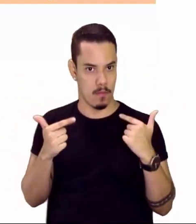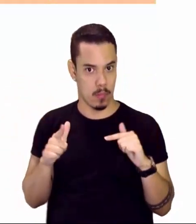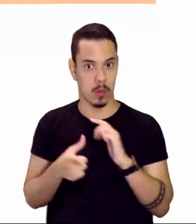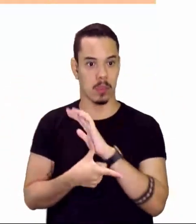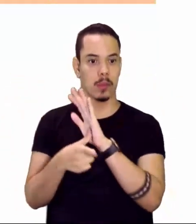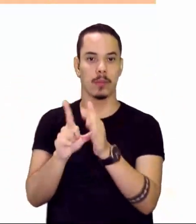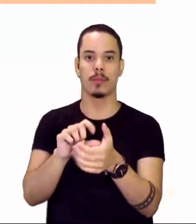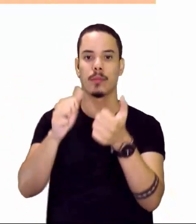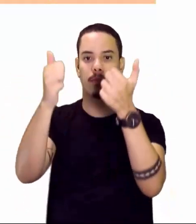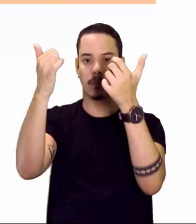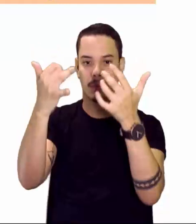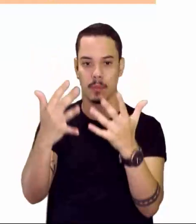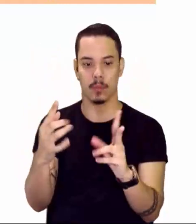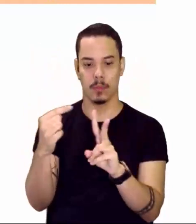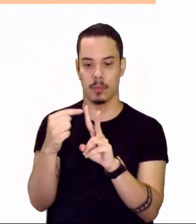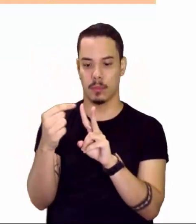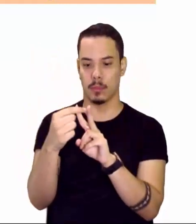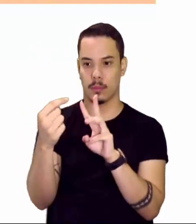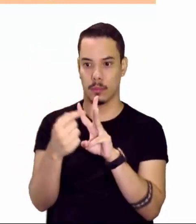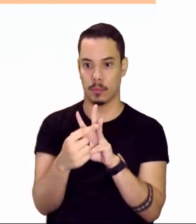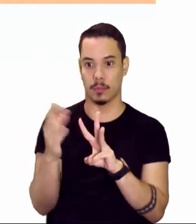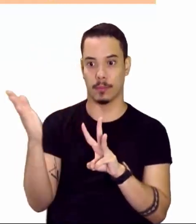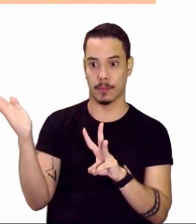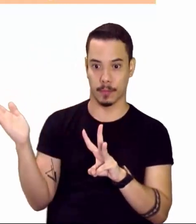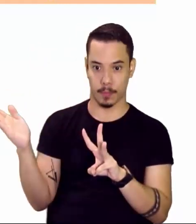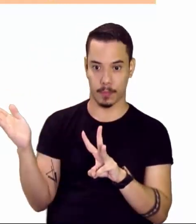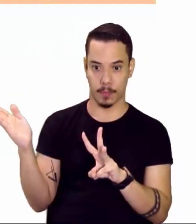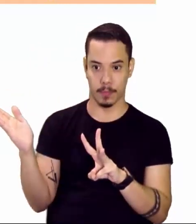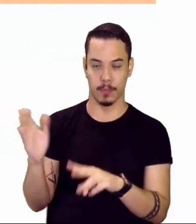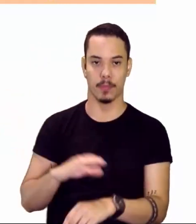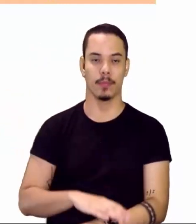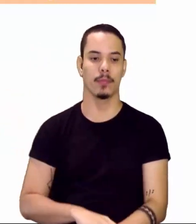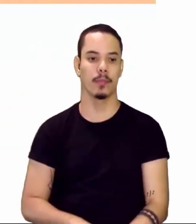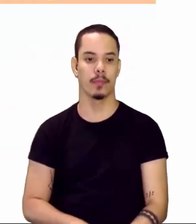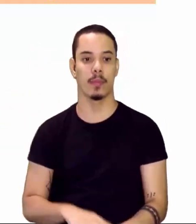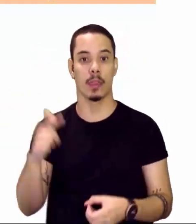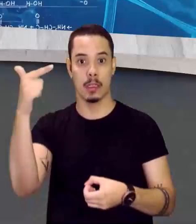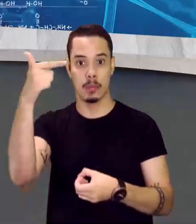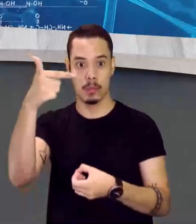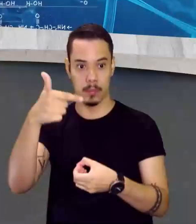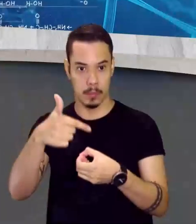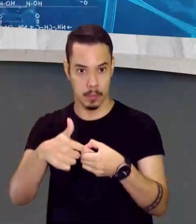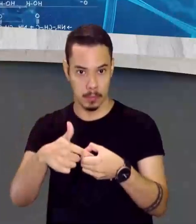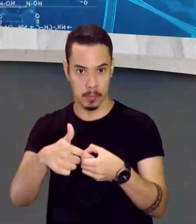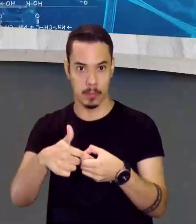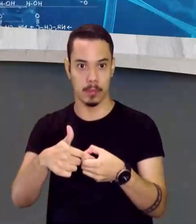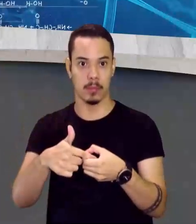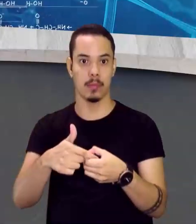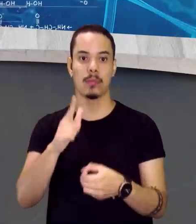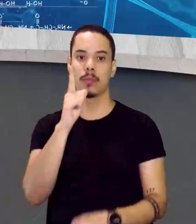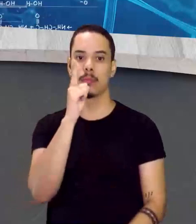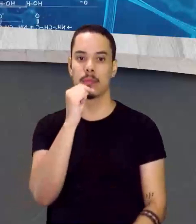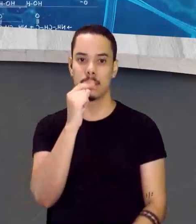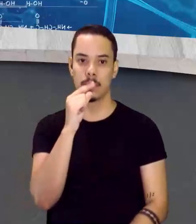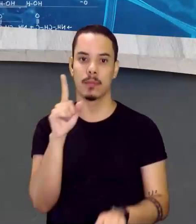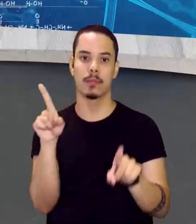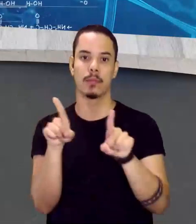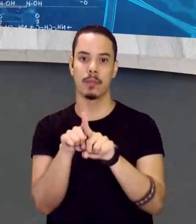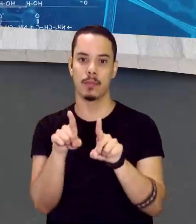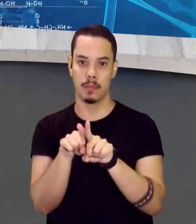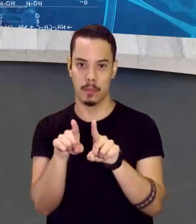relação aos 3 exemplos que nós colocamos. Gasolina é apolar, água é polar.